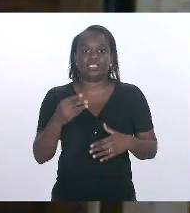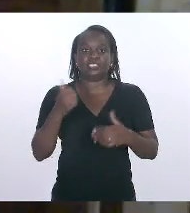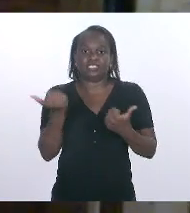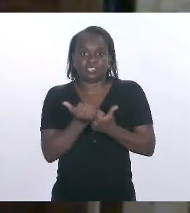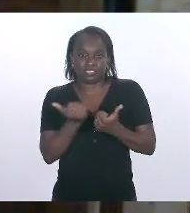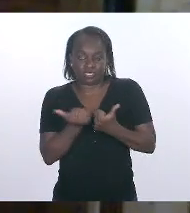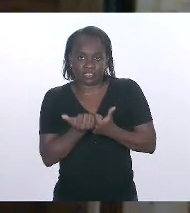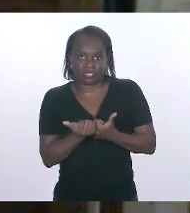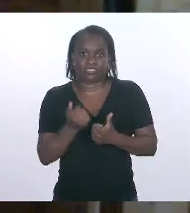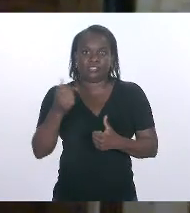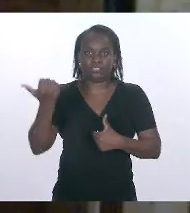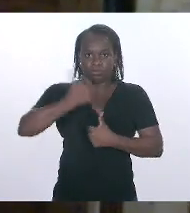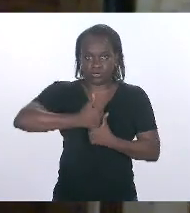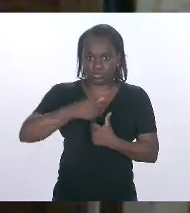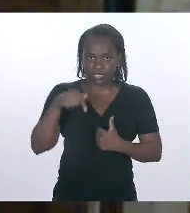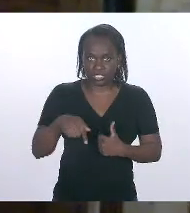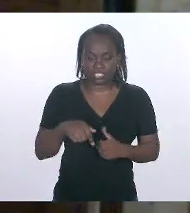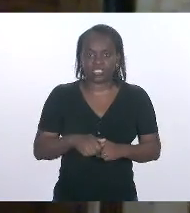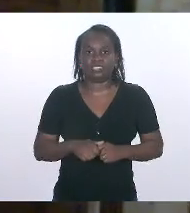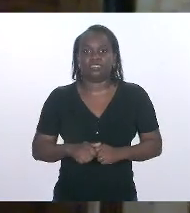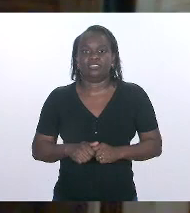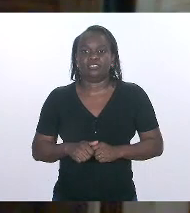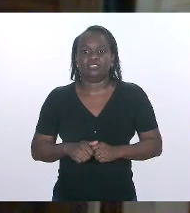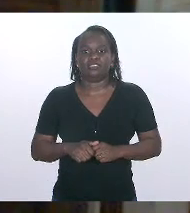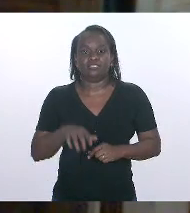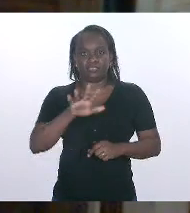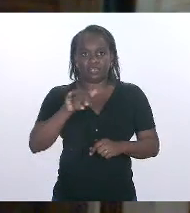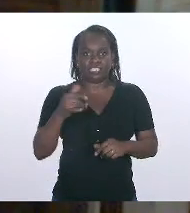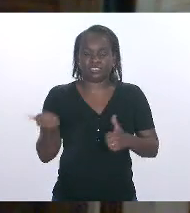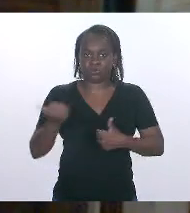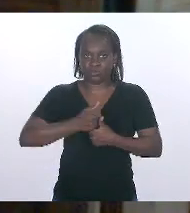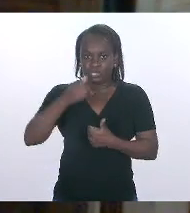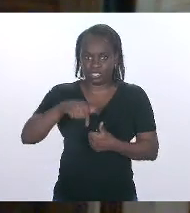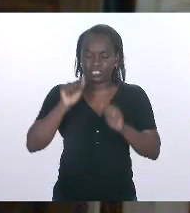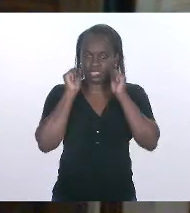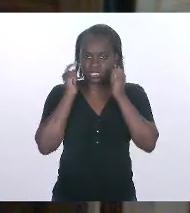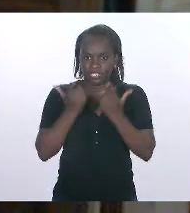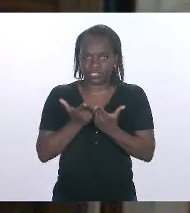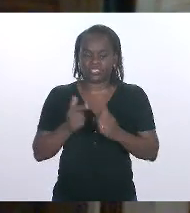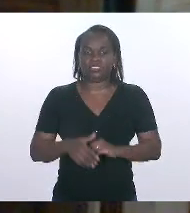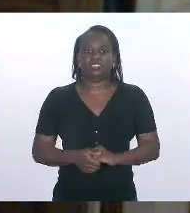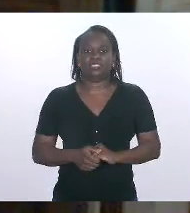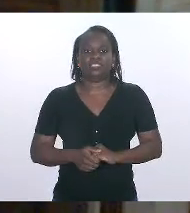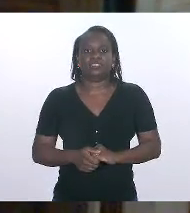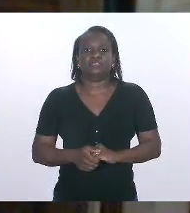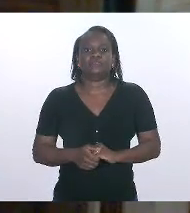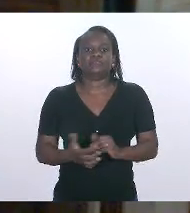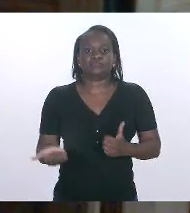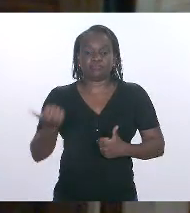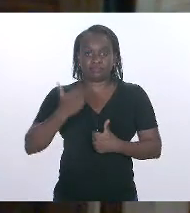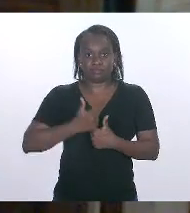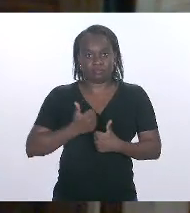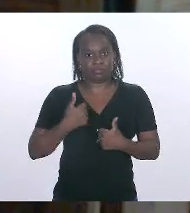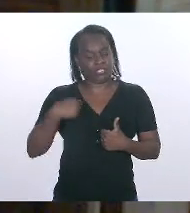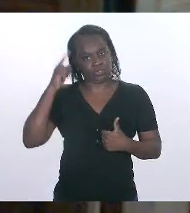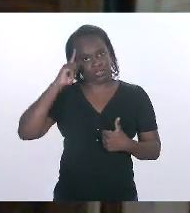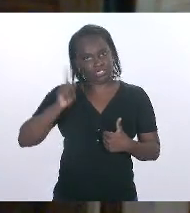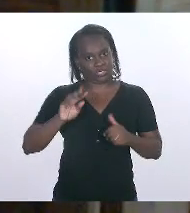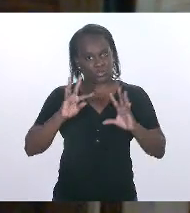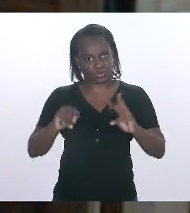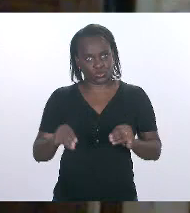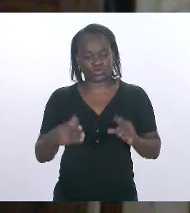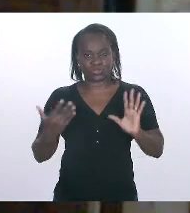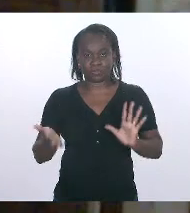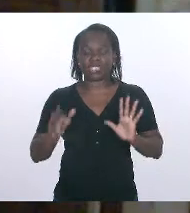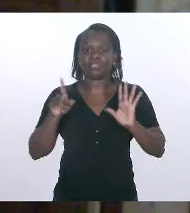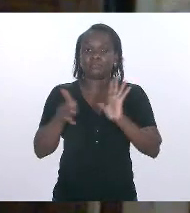suplentes, né, para tomar posse nessa casa. Suplente, eu não sei todos, mas